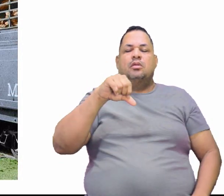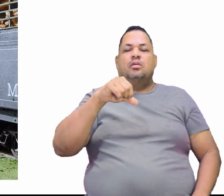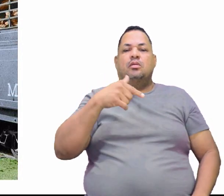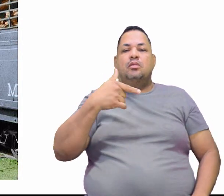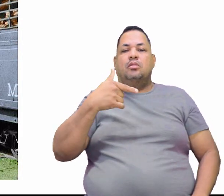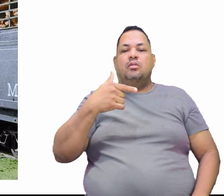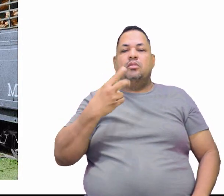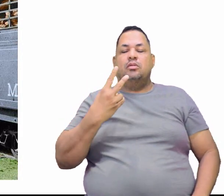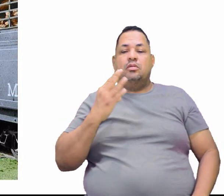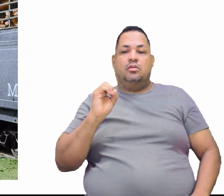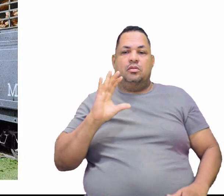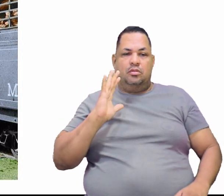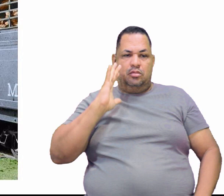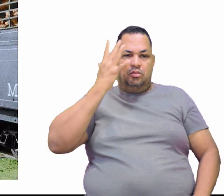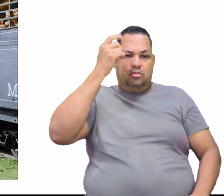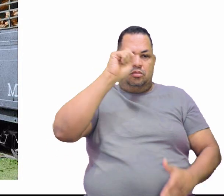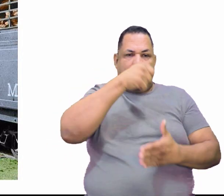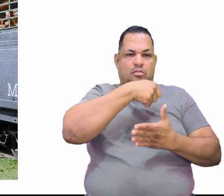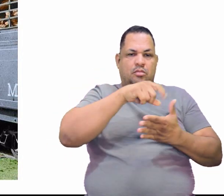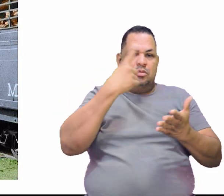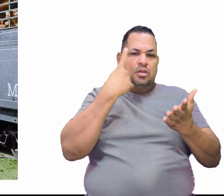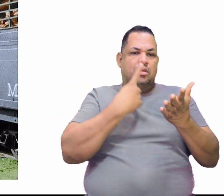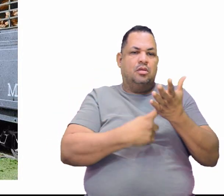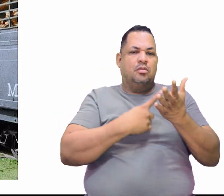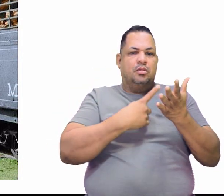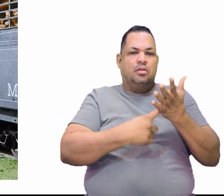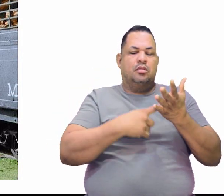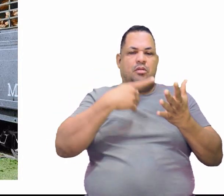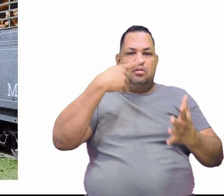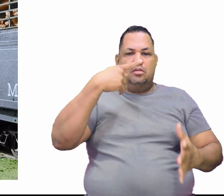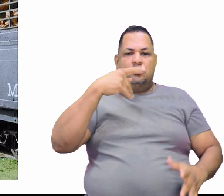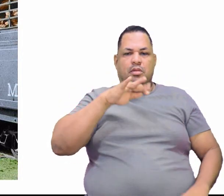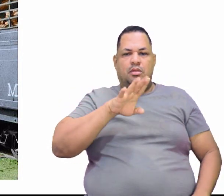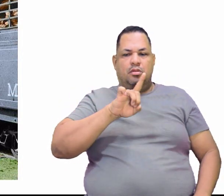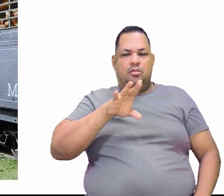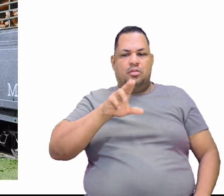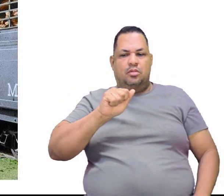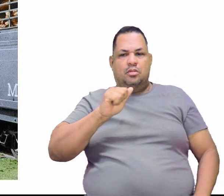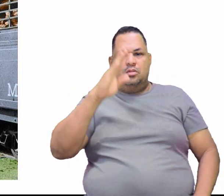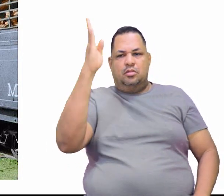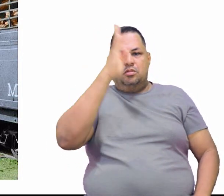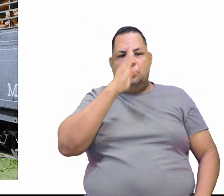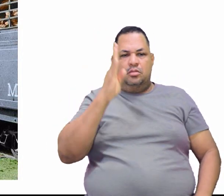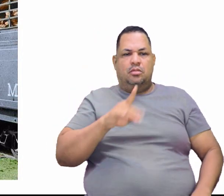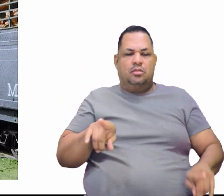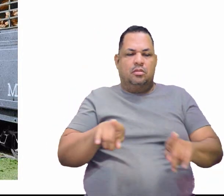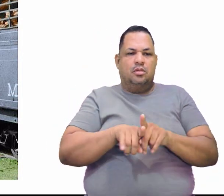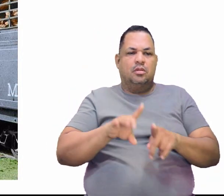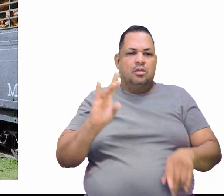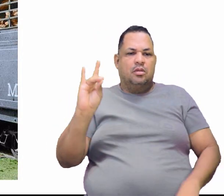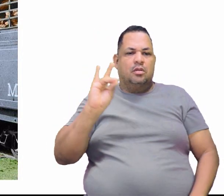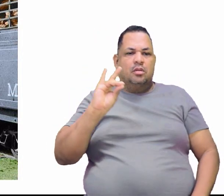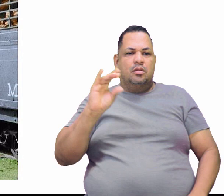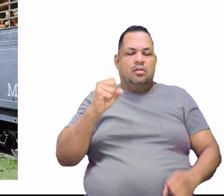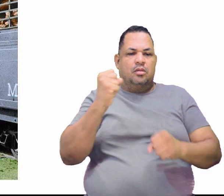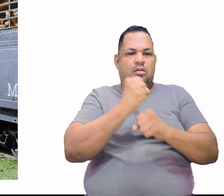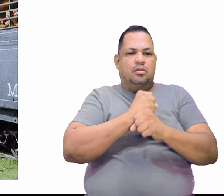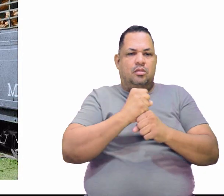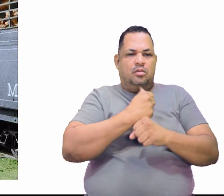foi resolvida com a assinatura do Tratado de Petrópolis, entre o Brasil e a Bolívia. No